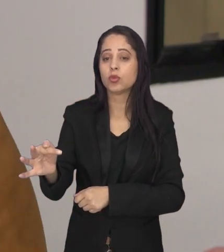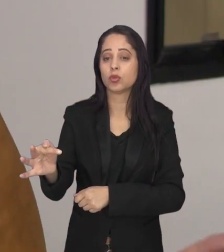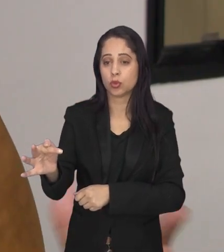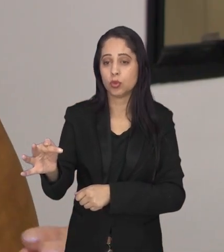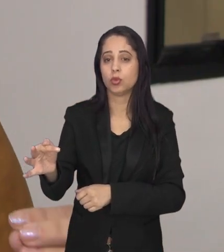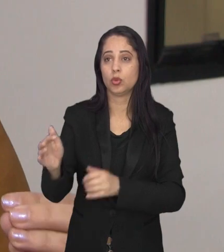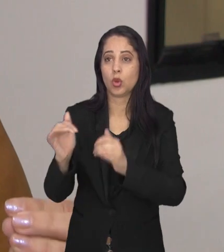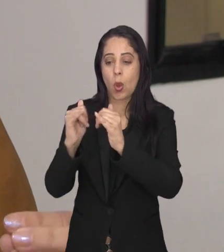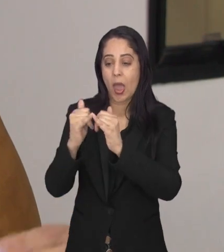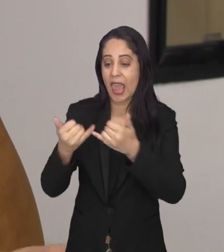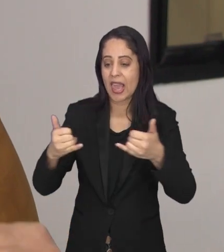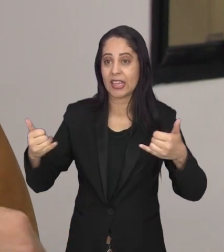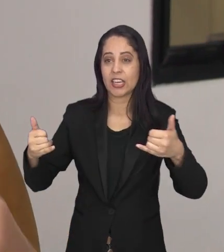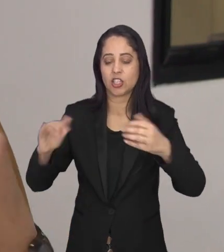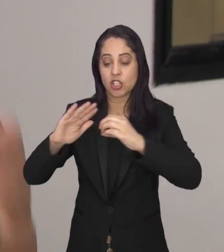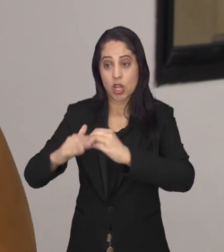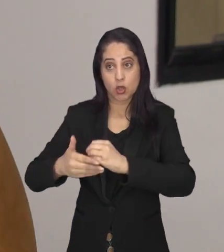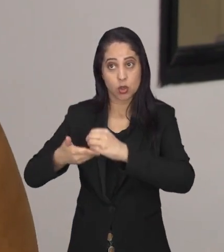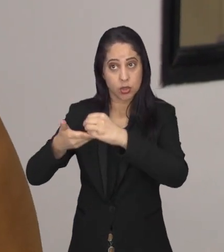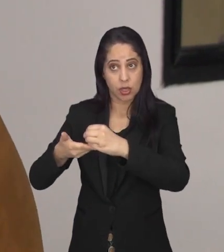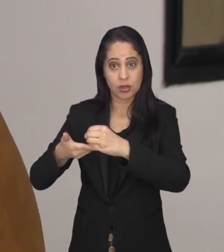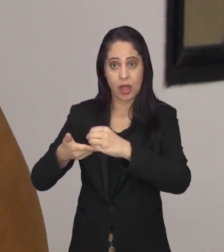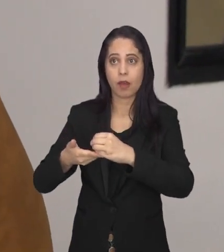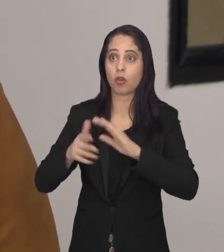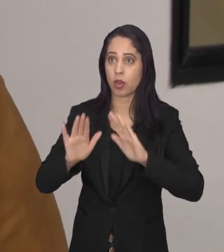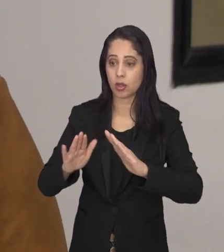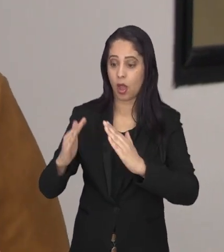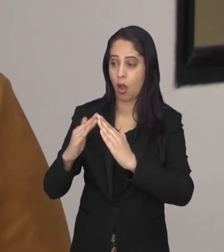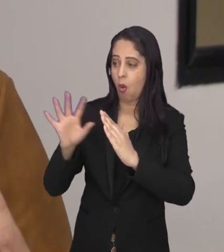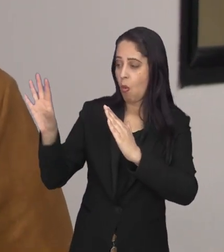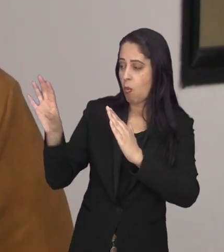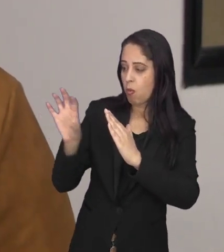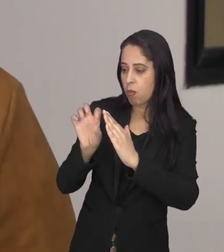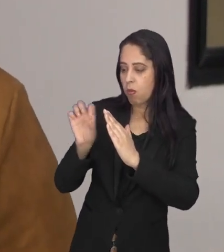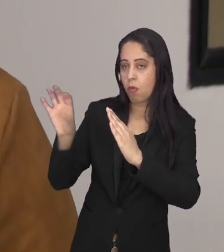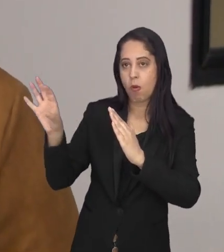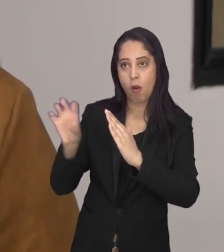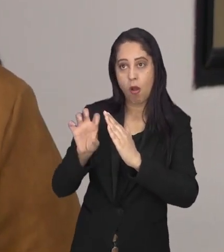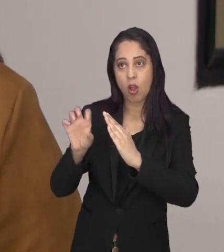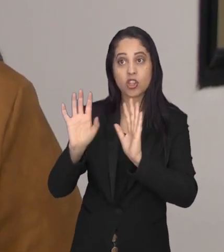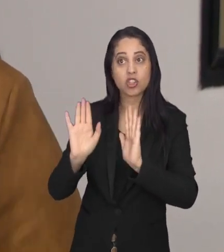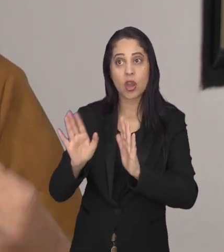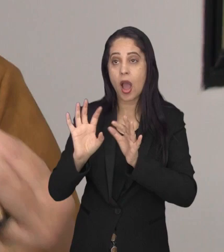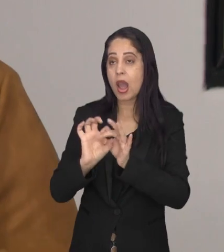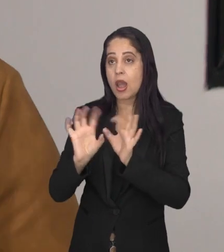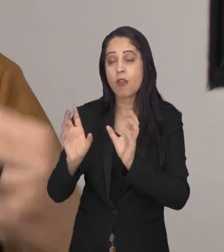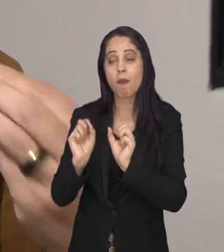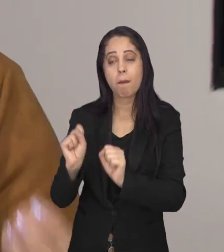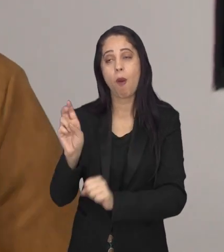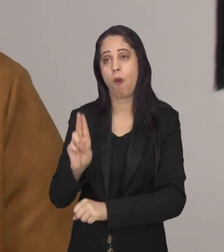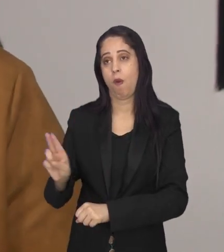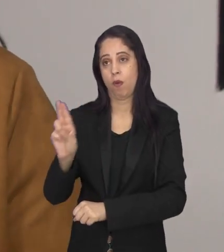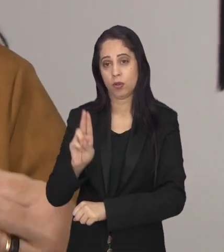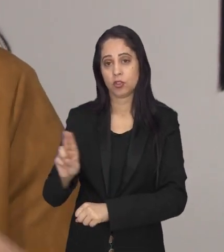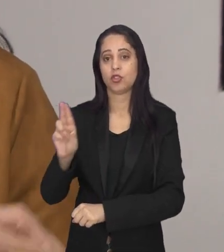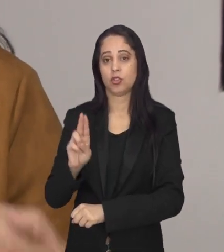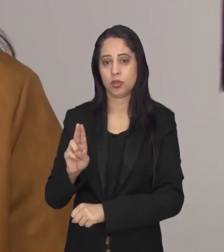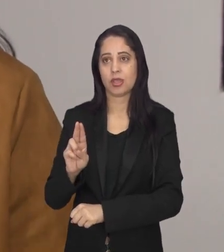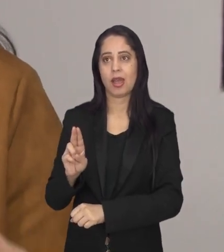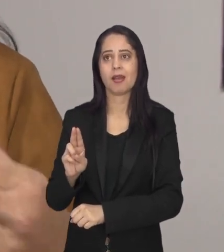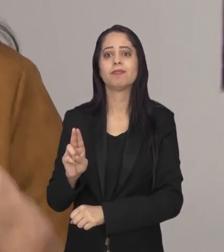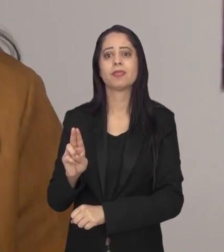ser muito mais interessante. Um projeto de lei em tramitação de autoria da vereadora Juliana Fraga quer contribuir e incentivar o uso da